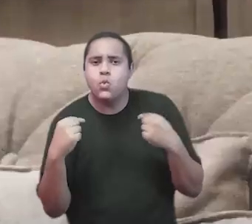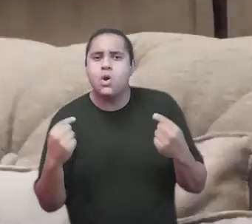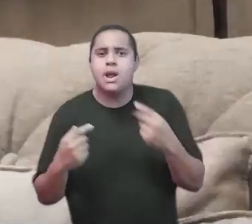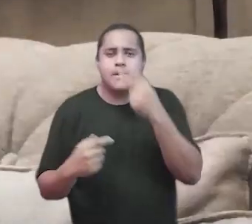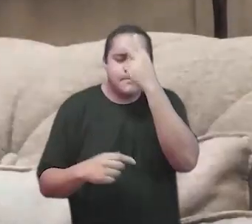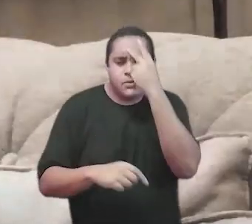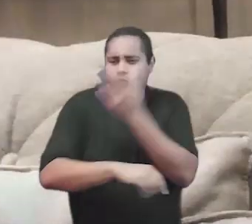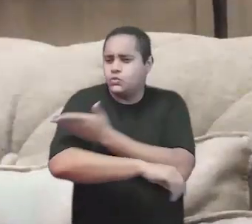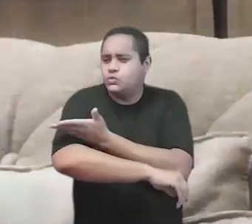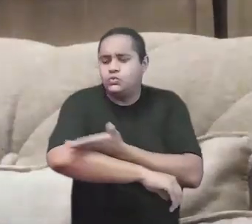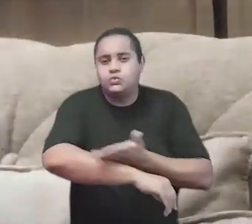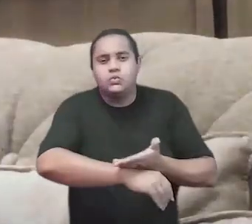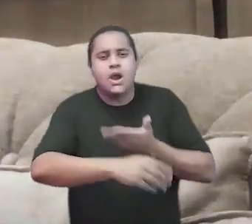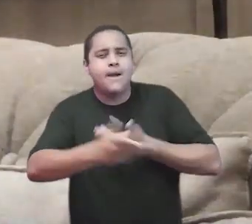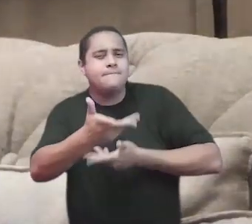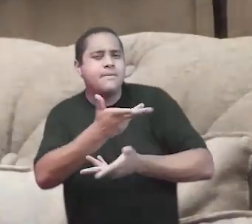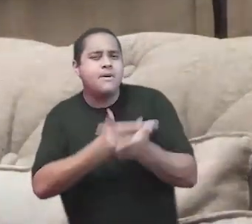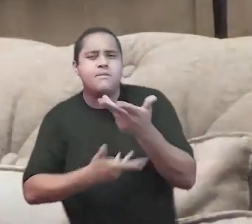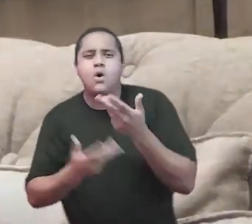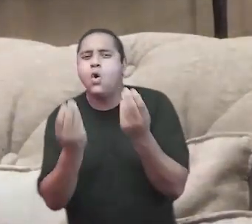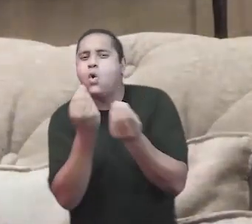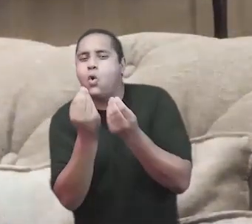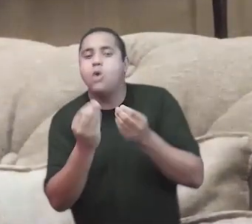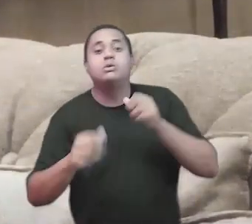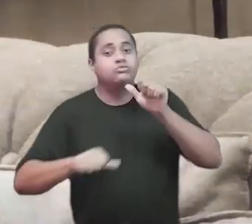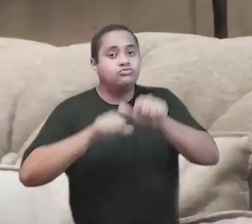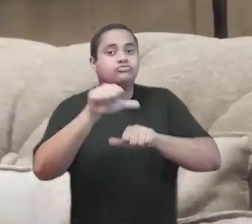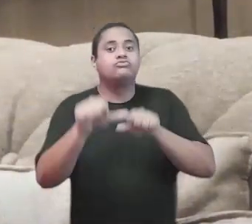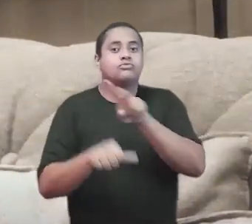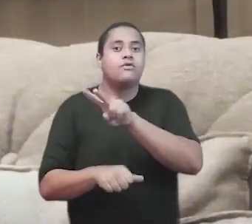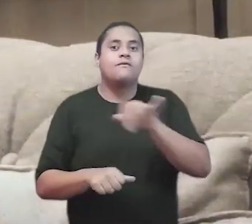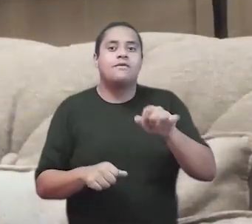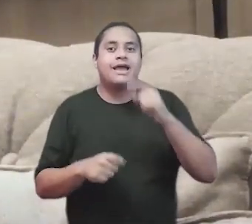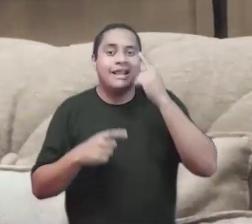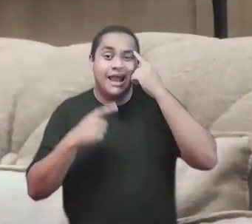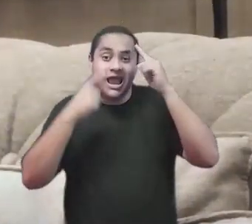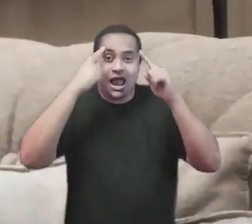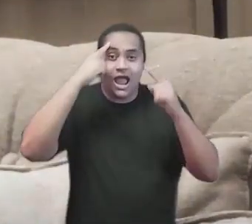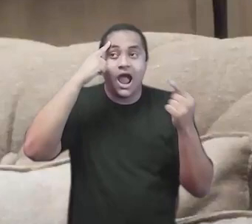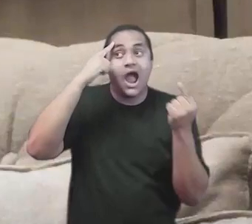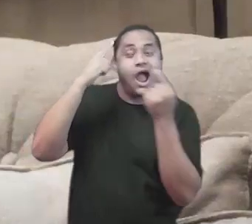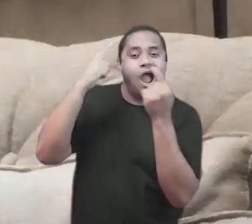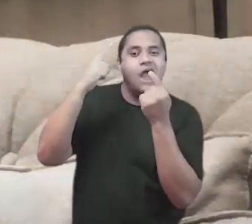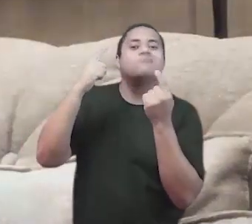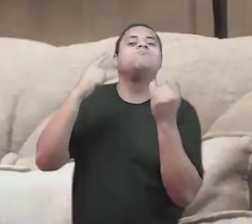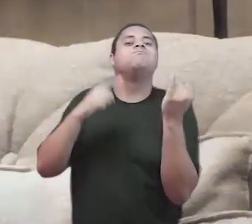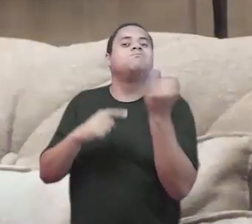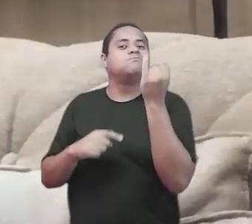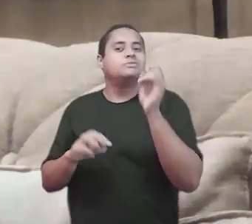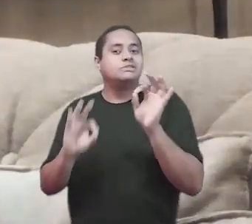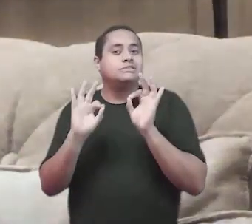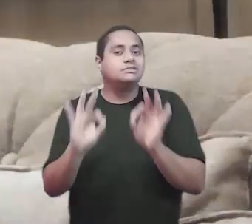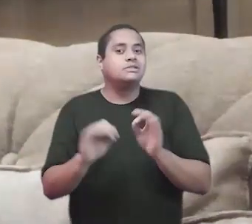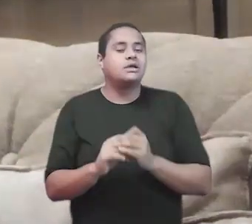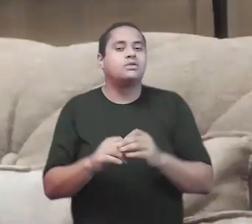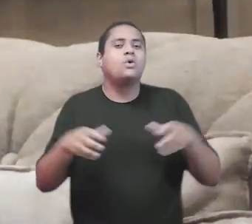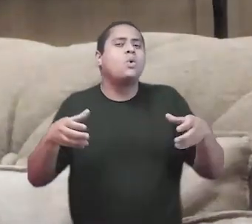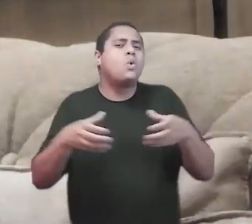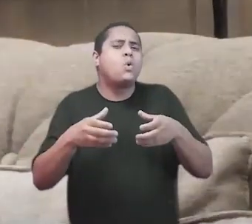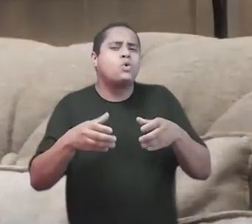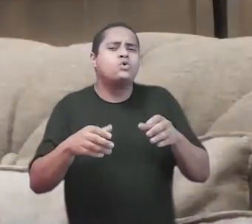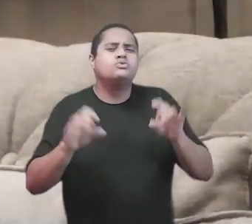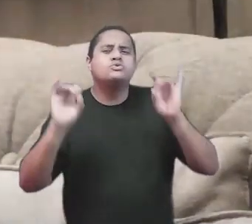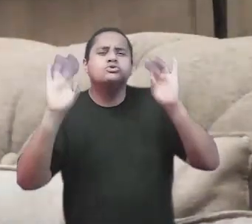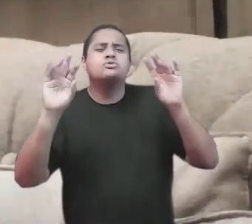da espécie, da convivência, de tudo, e criatividade vai ser fundamental nessa jornada. Essa turma especial